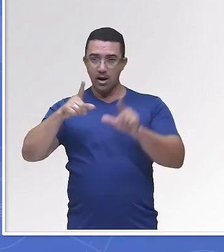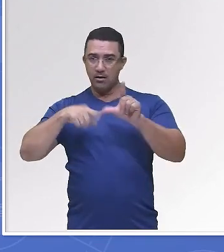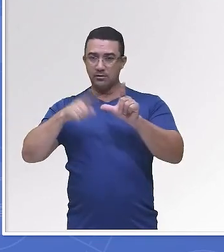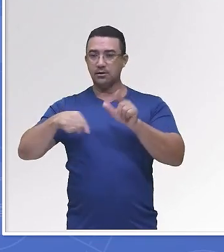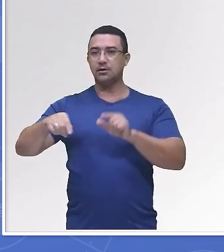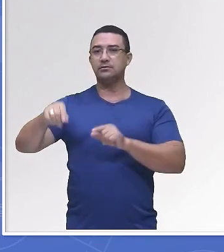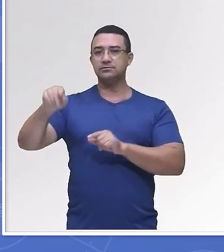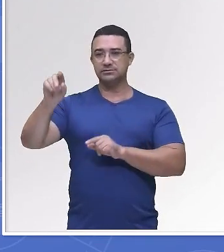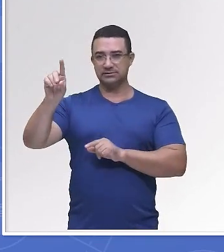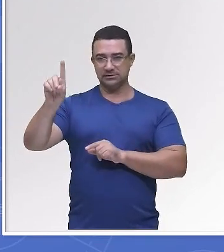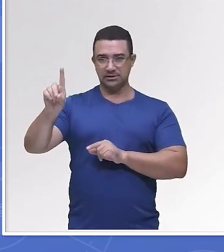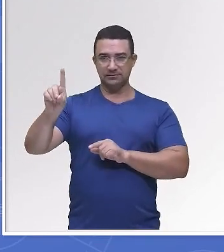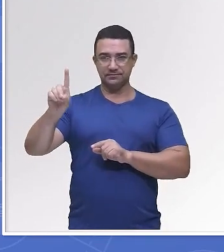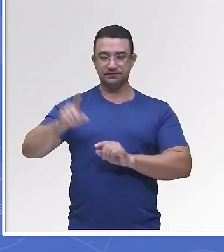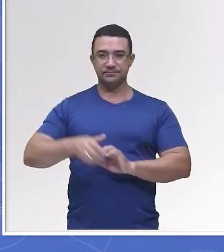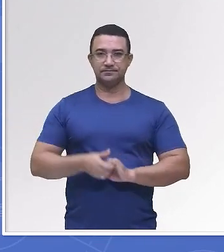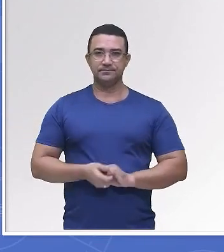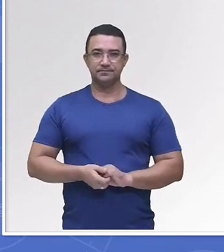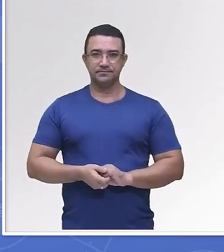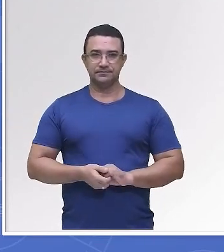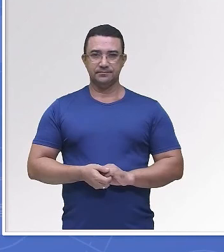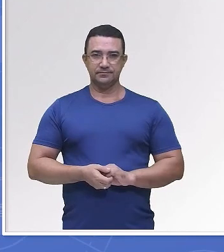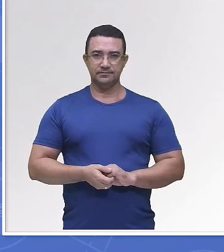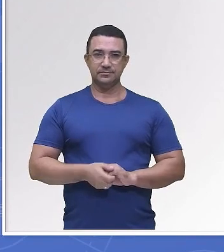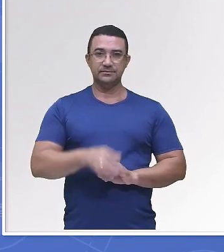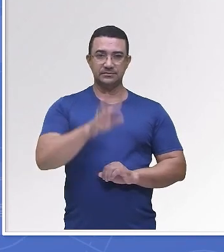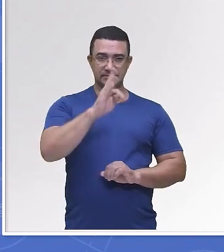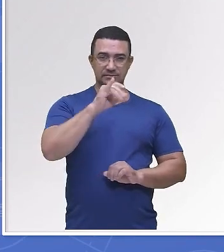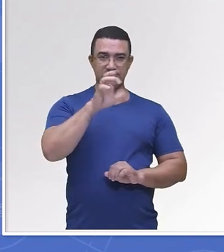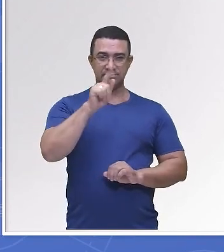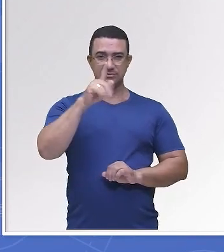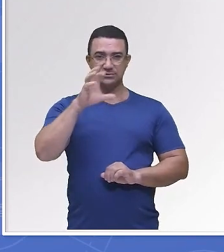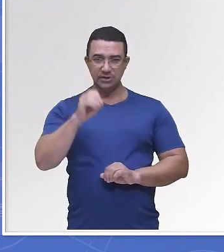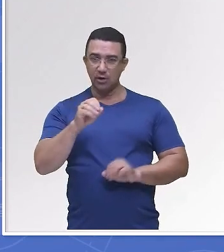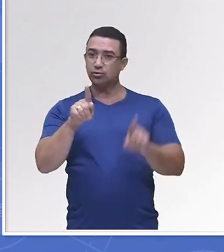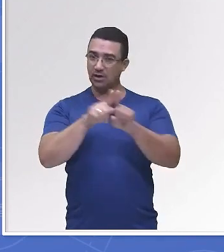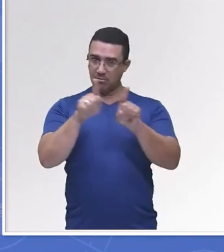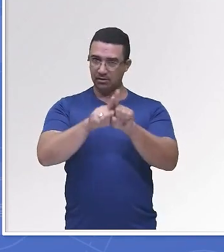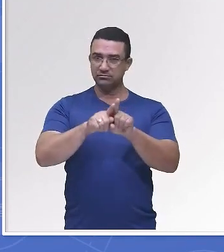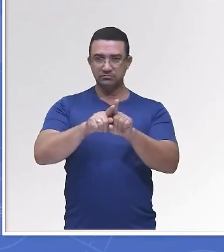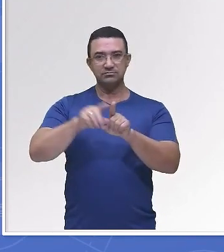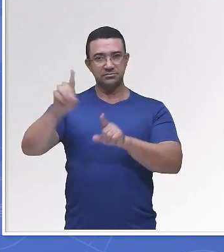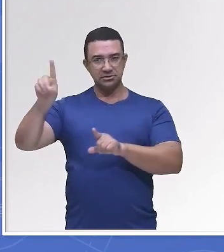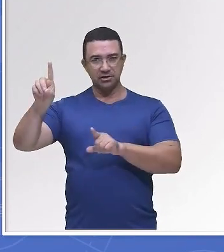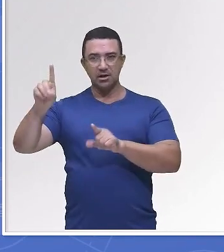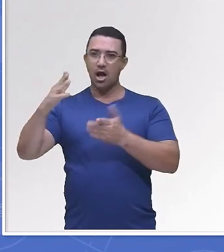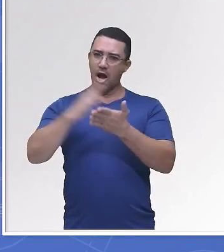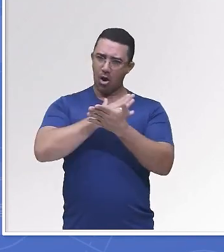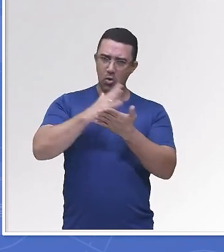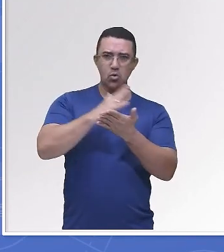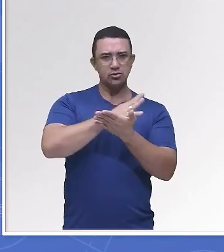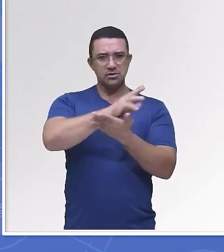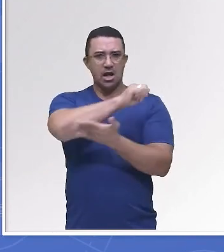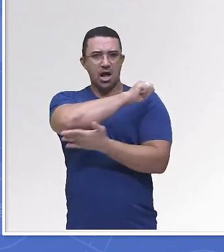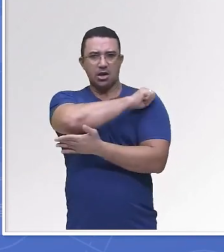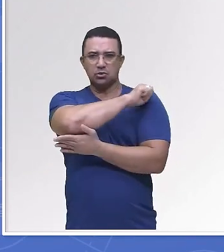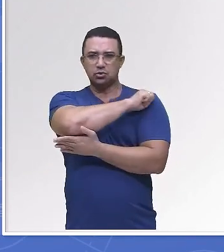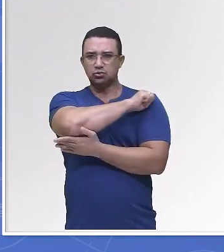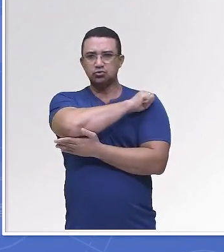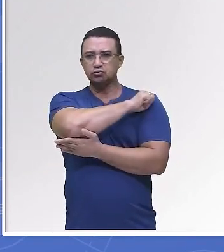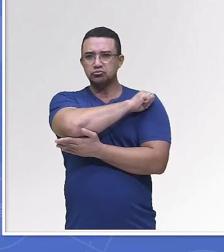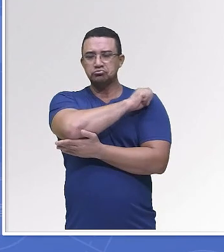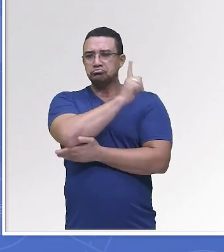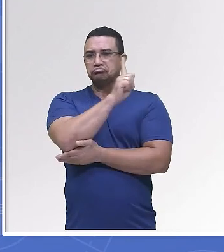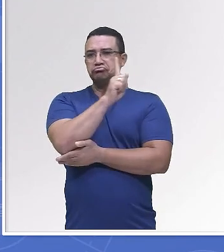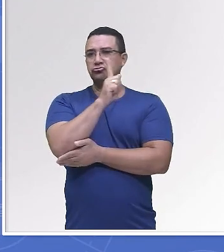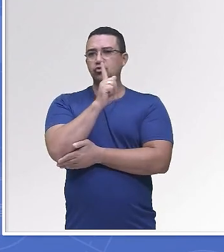certa unanimidade. Mais adiante, Tiago também marcou a alternativa D e alguns alunos disseram que não encontraram qual seria a